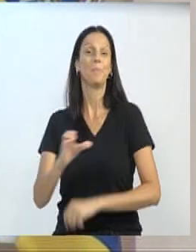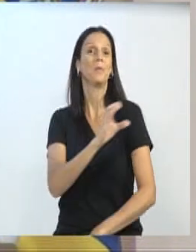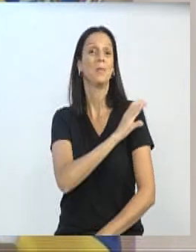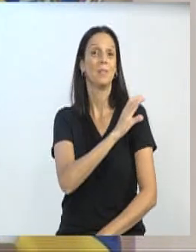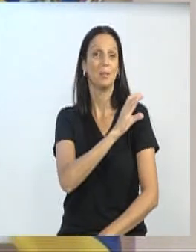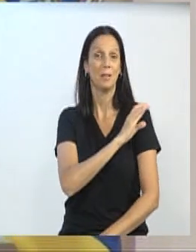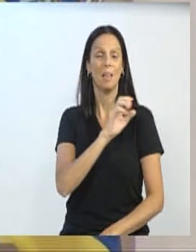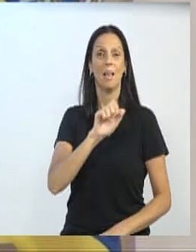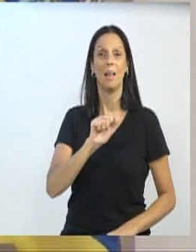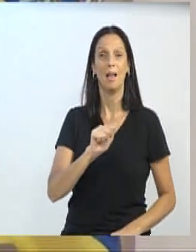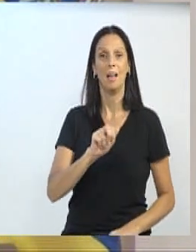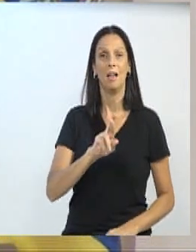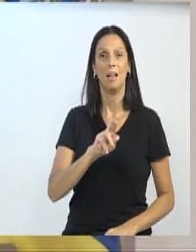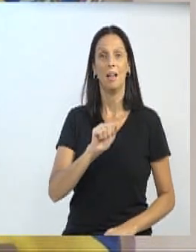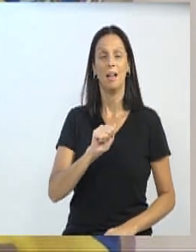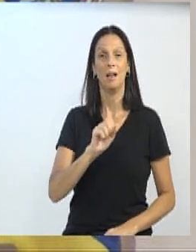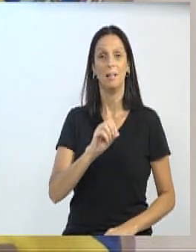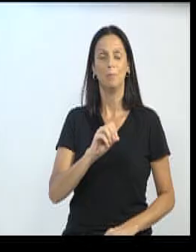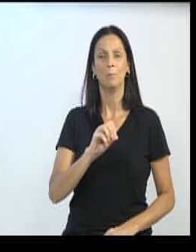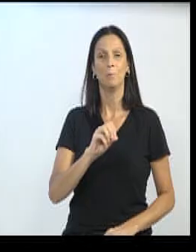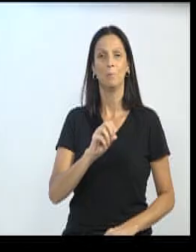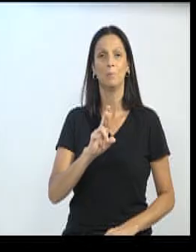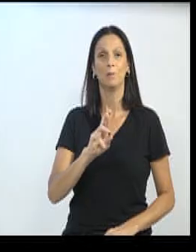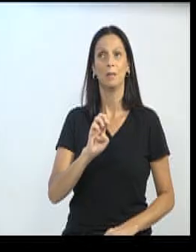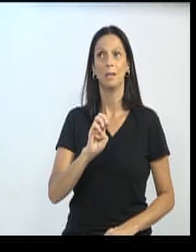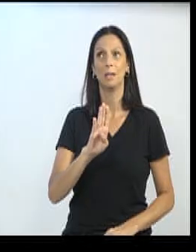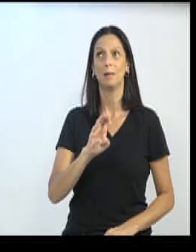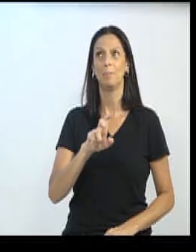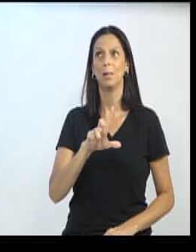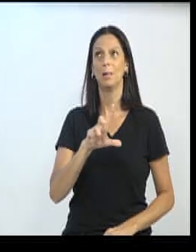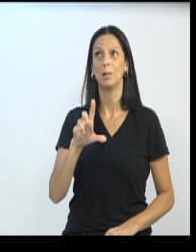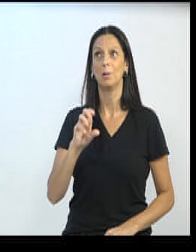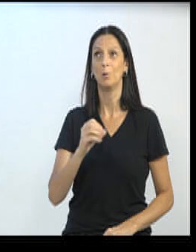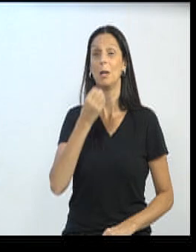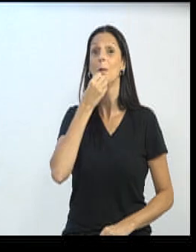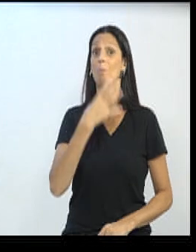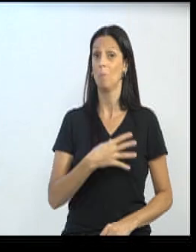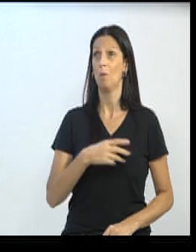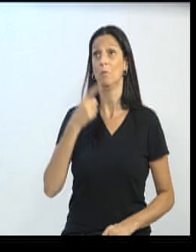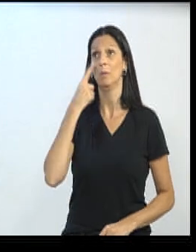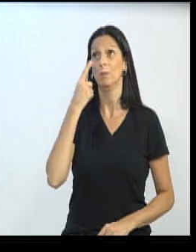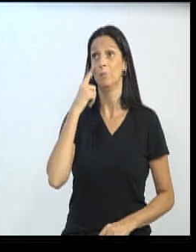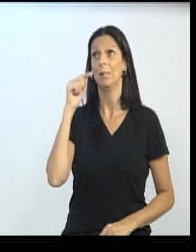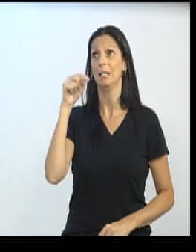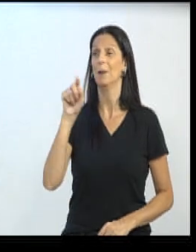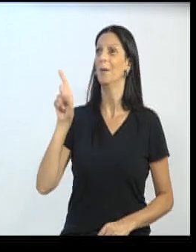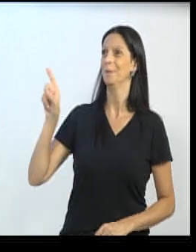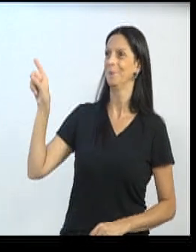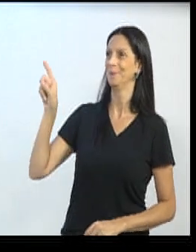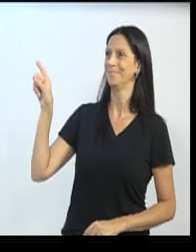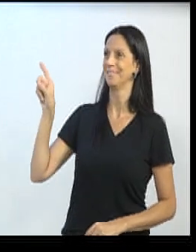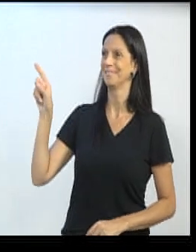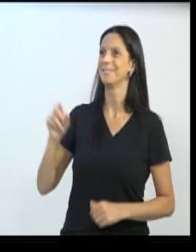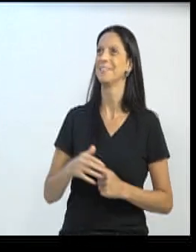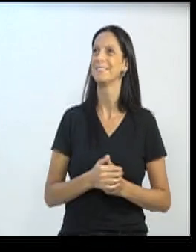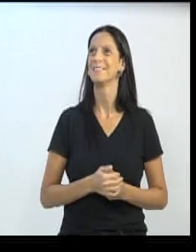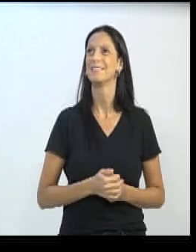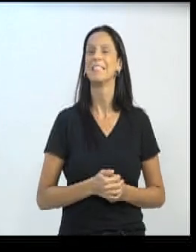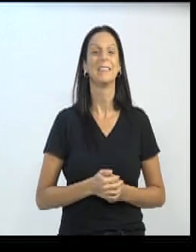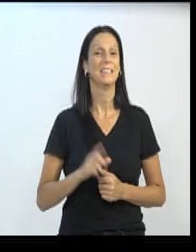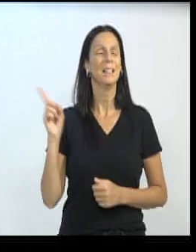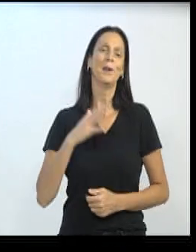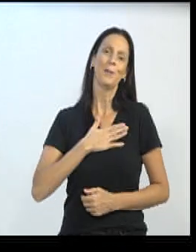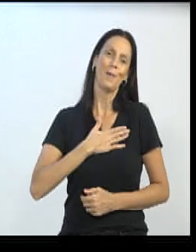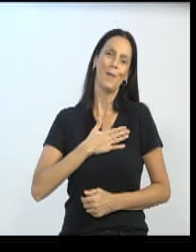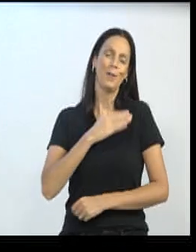inclusive ver do Adriano que nós aqui possamos dar uma olhada com calma as obras que ali estão a gente eu gosto muito do